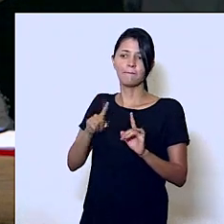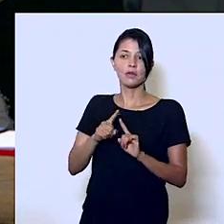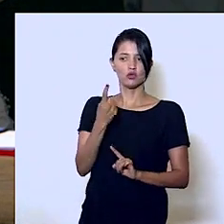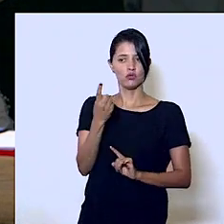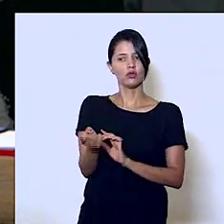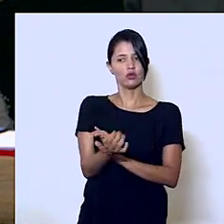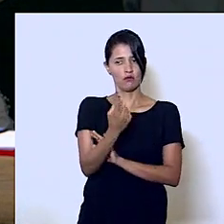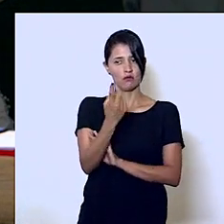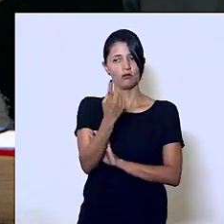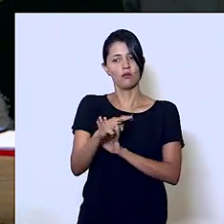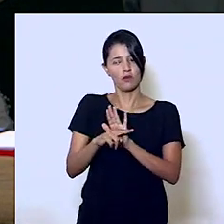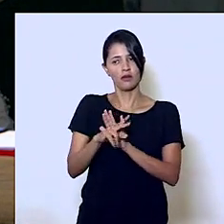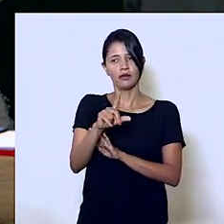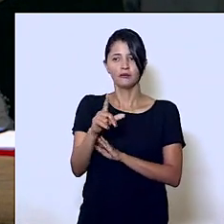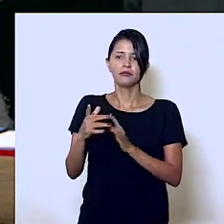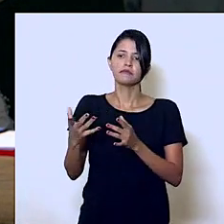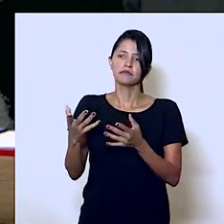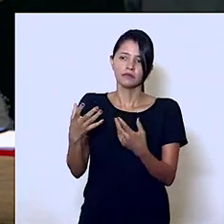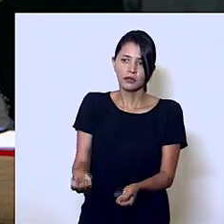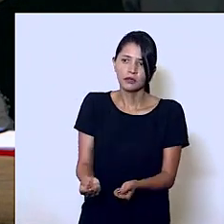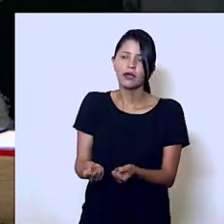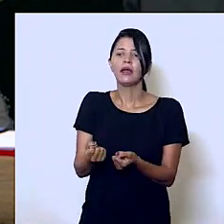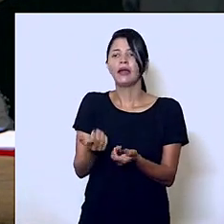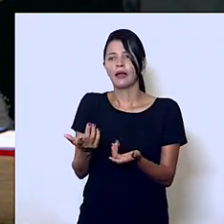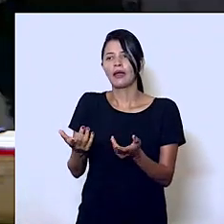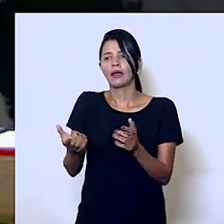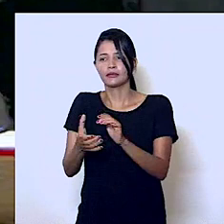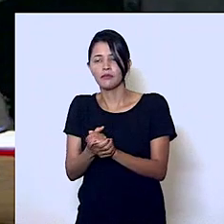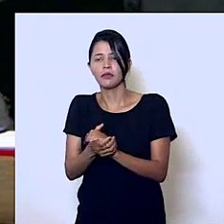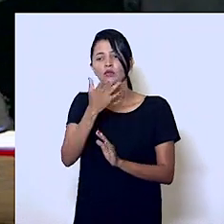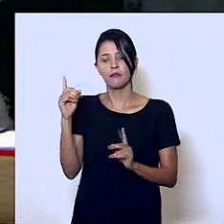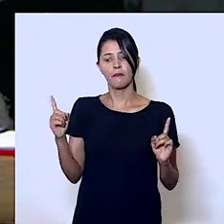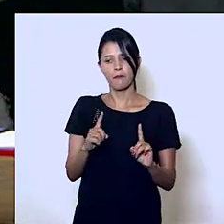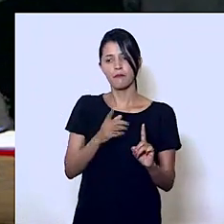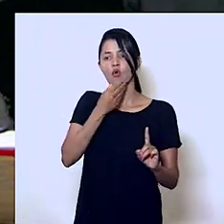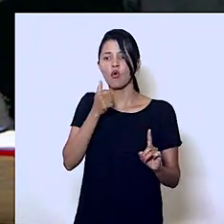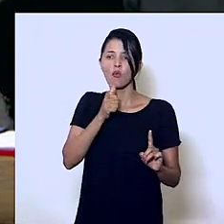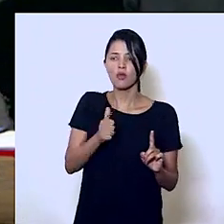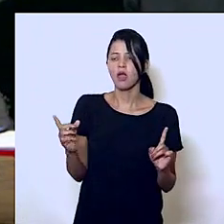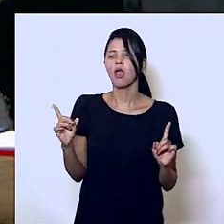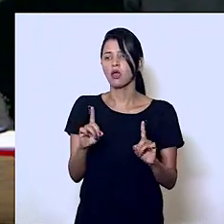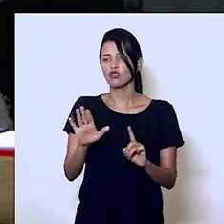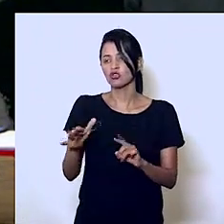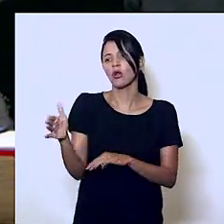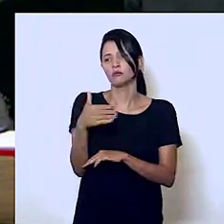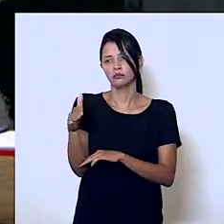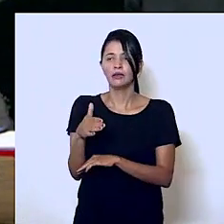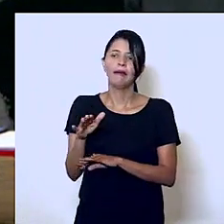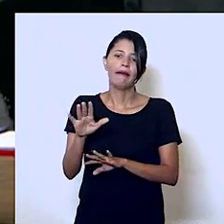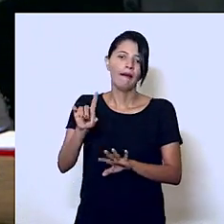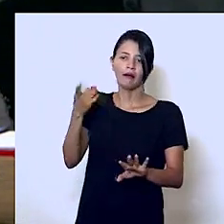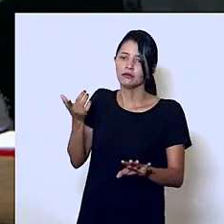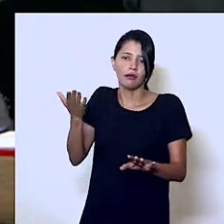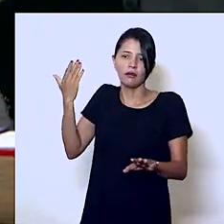permitiu o casamento entre casais de diplomata, que, evidentemente, era uma extraordinária discriminação naquele tempo. Eu me lembro só de